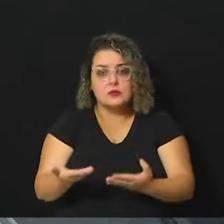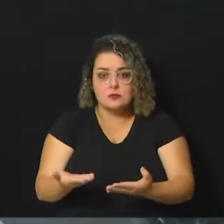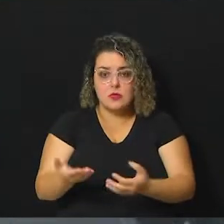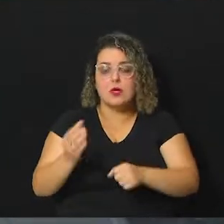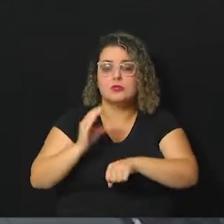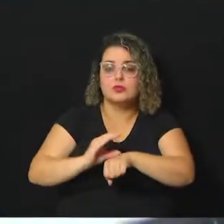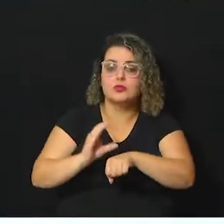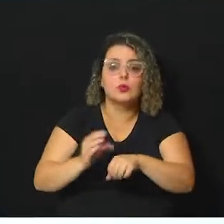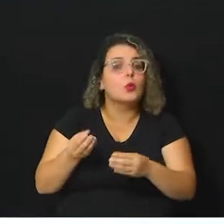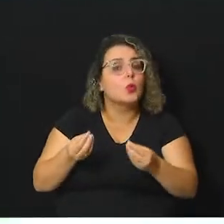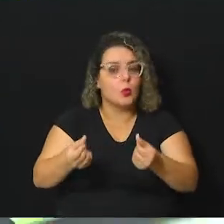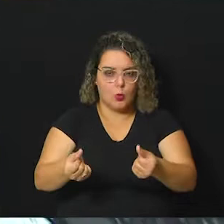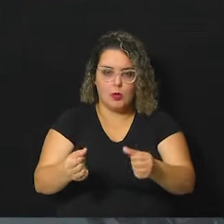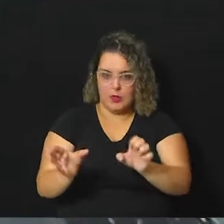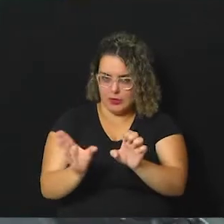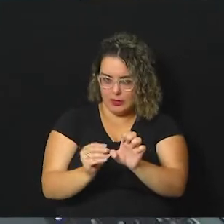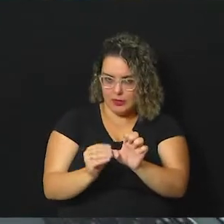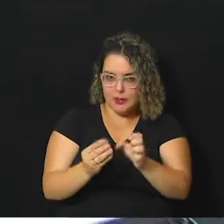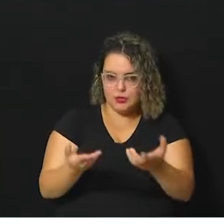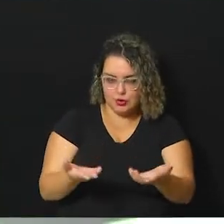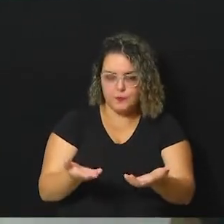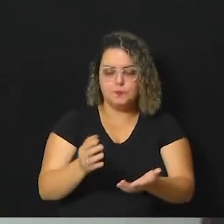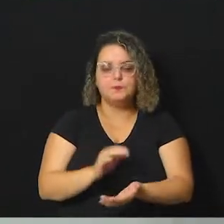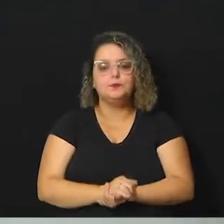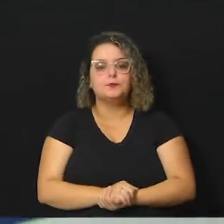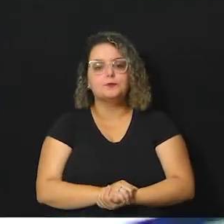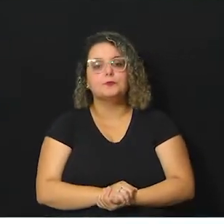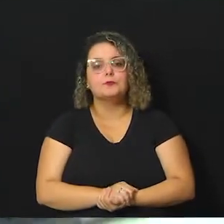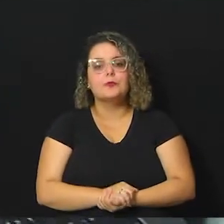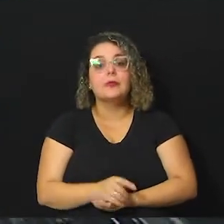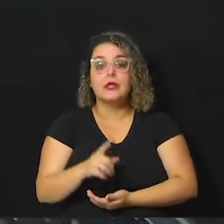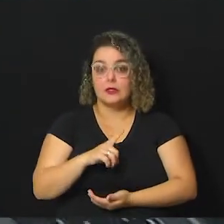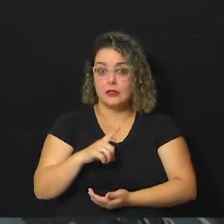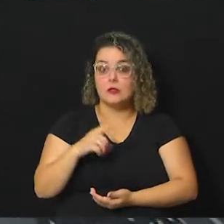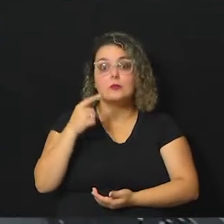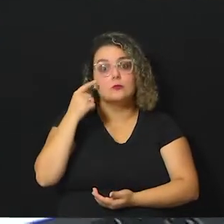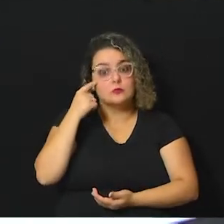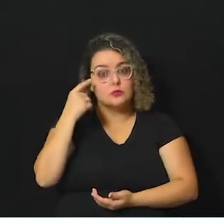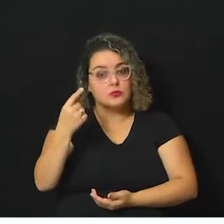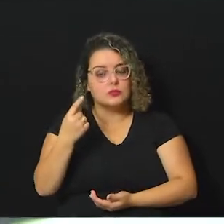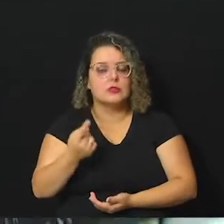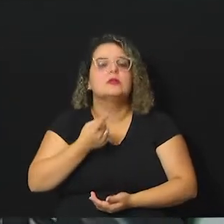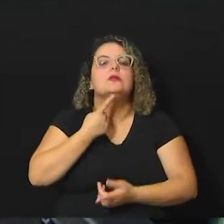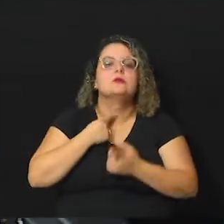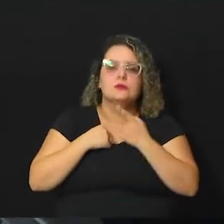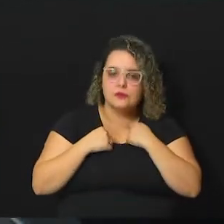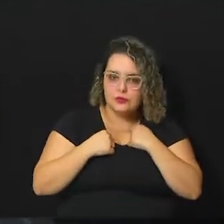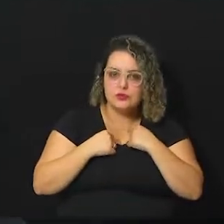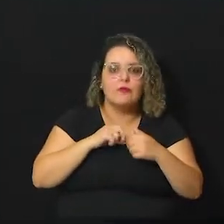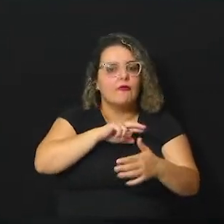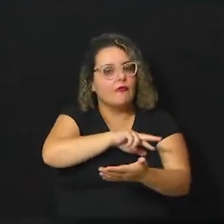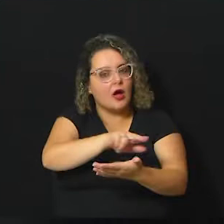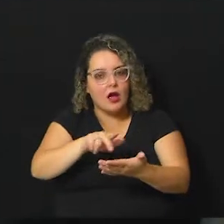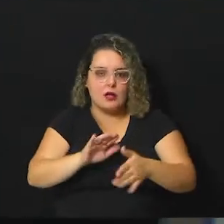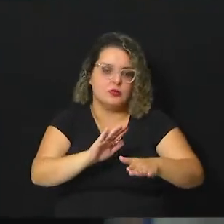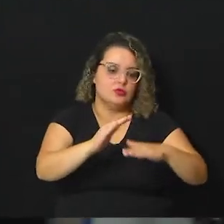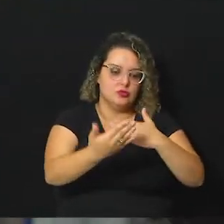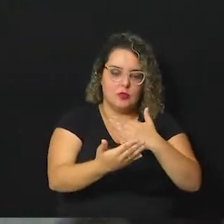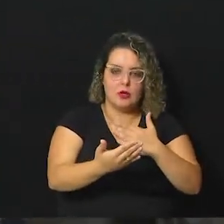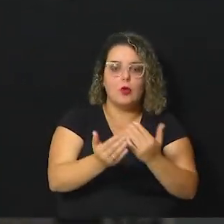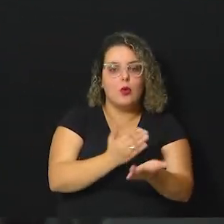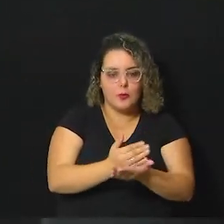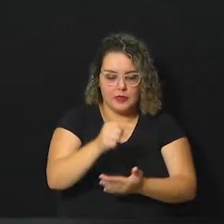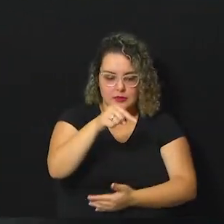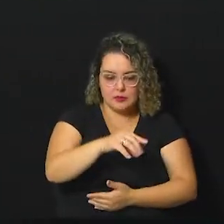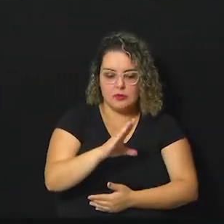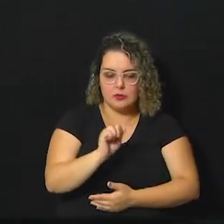possam participar desses cursos de qualificação e da EJA. Temos, sim, a intenção de ir para vários bairros em